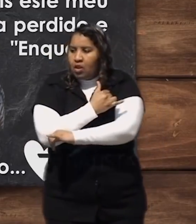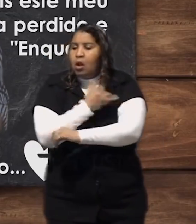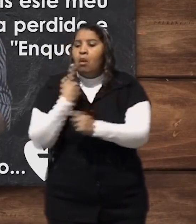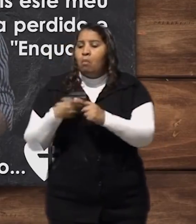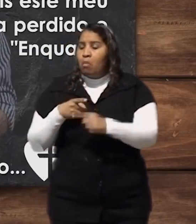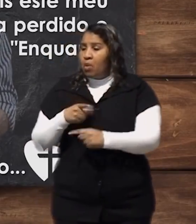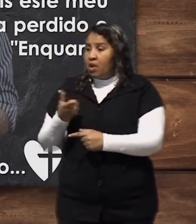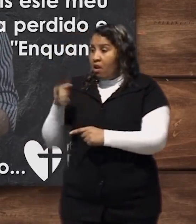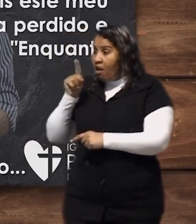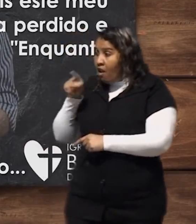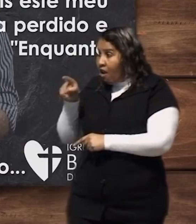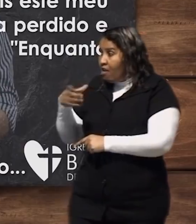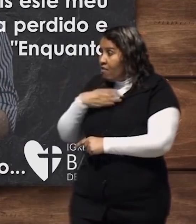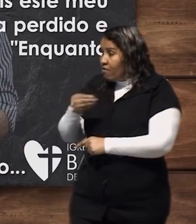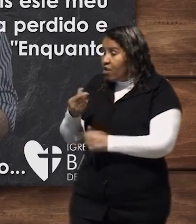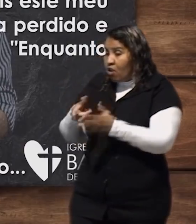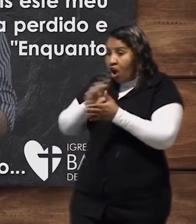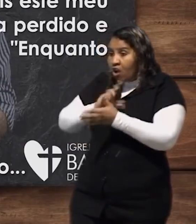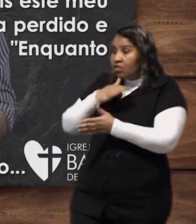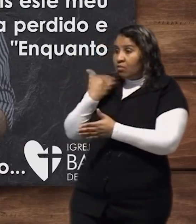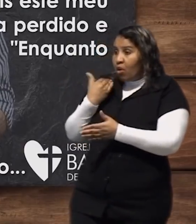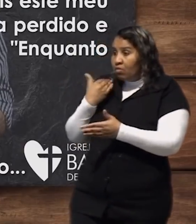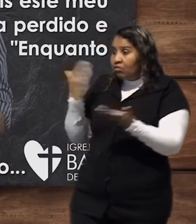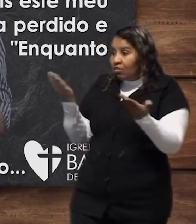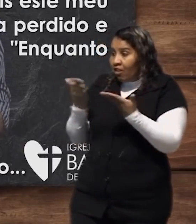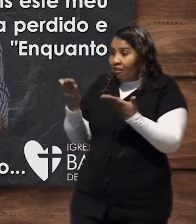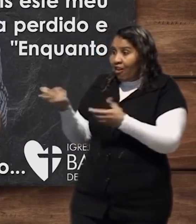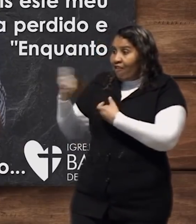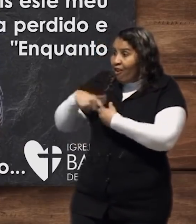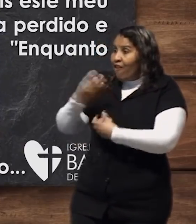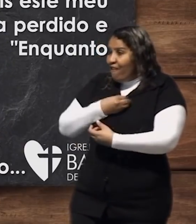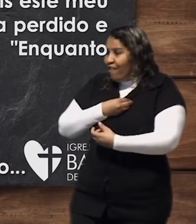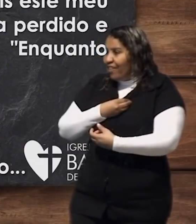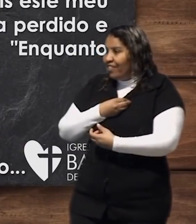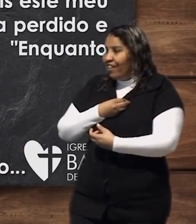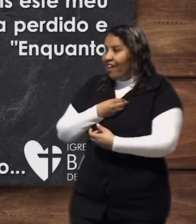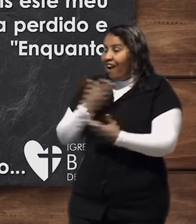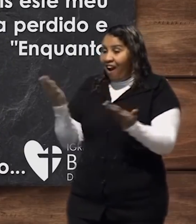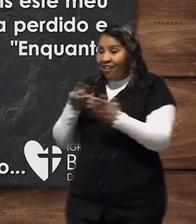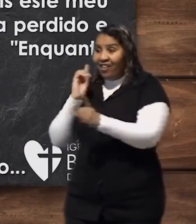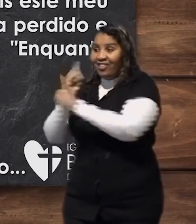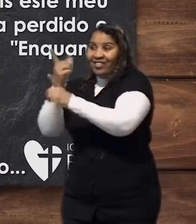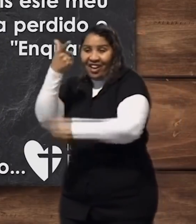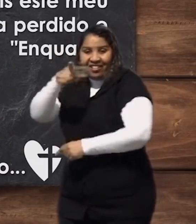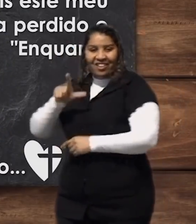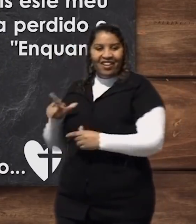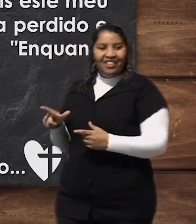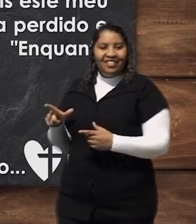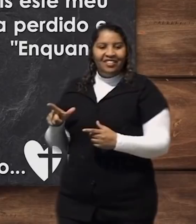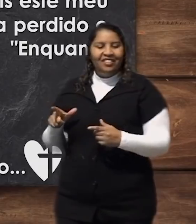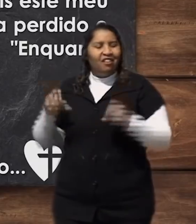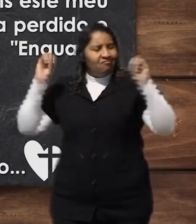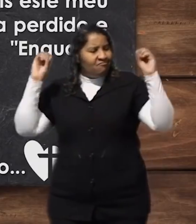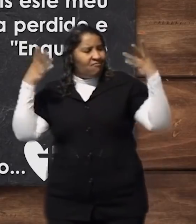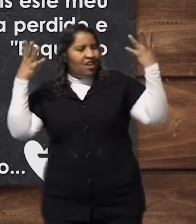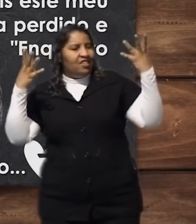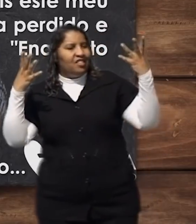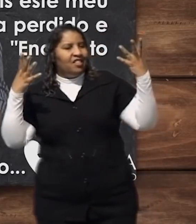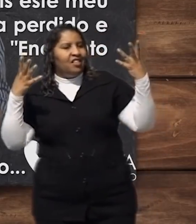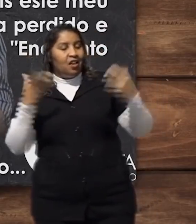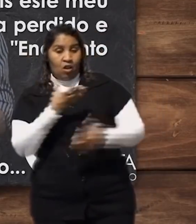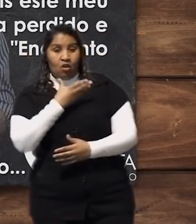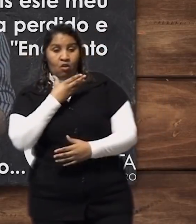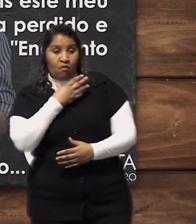morto e voltou a vida estava perdido e foi achado e começaram a festejar enquanto isso filho mais velho estava no campo